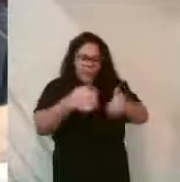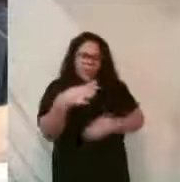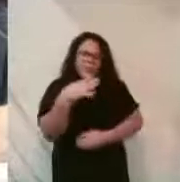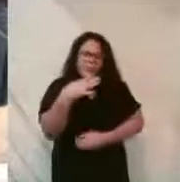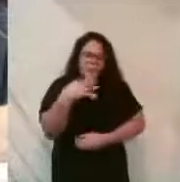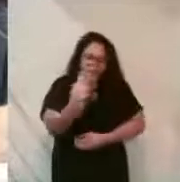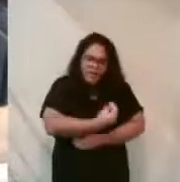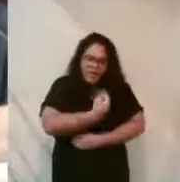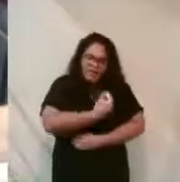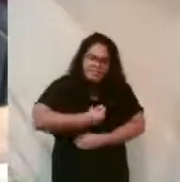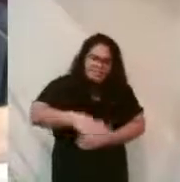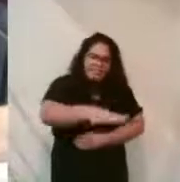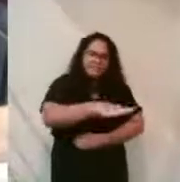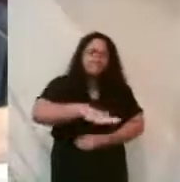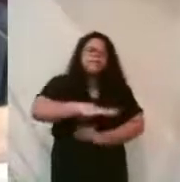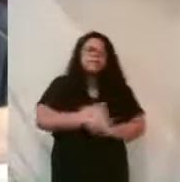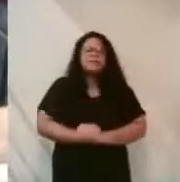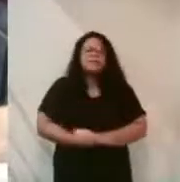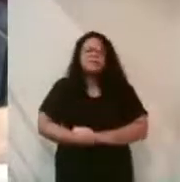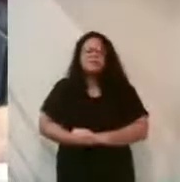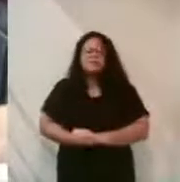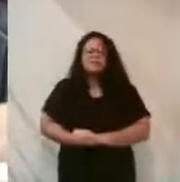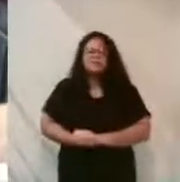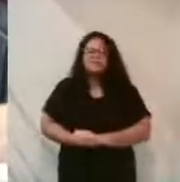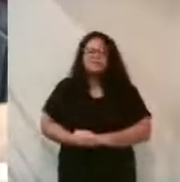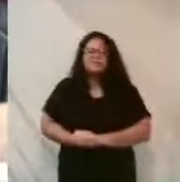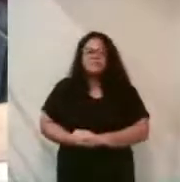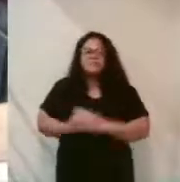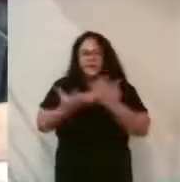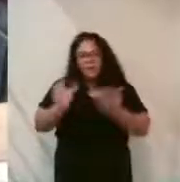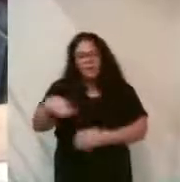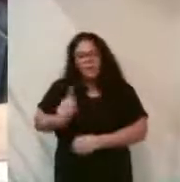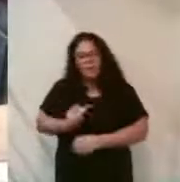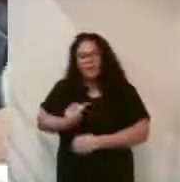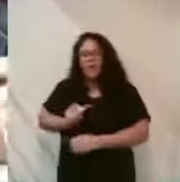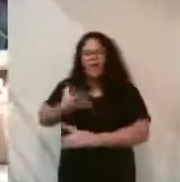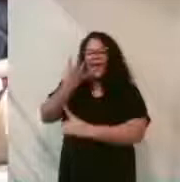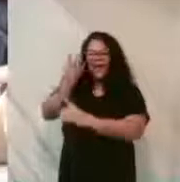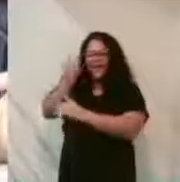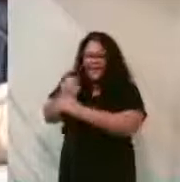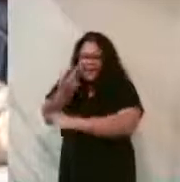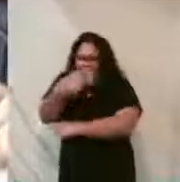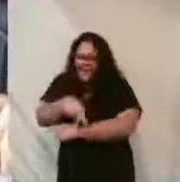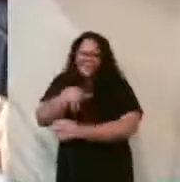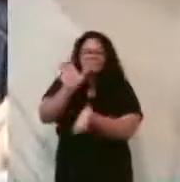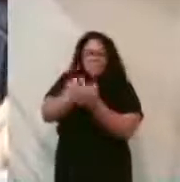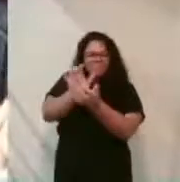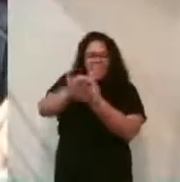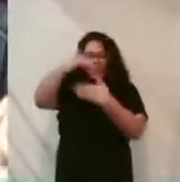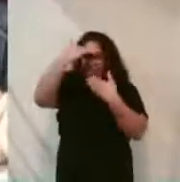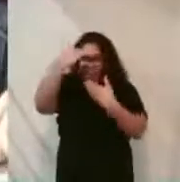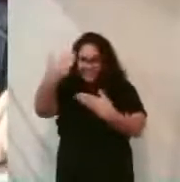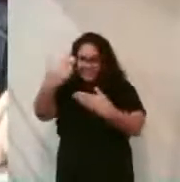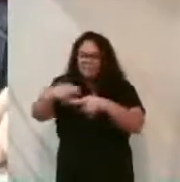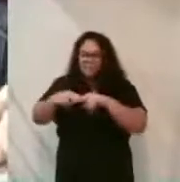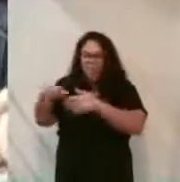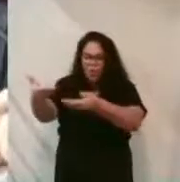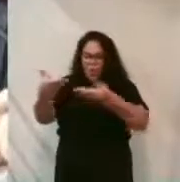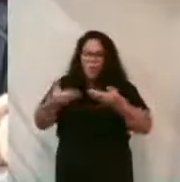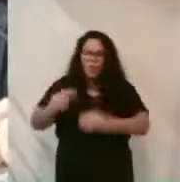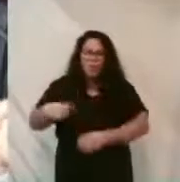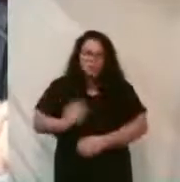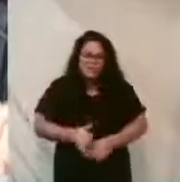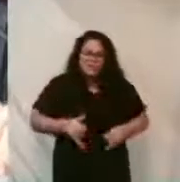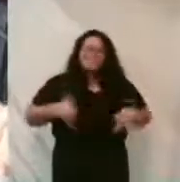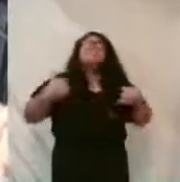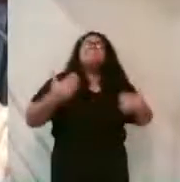Então, nessa oportunidade aqui, nós nos inspiramos na atuação, doutora Cristiane, do Pernambuco, agradecemos esse convite, é uma honra estar